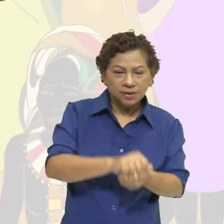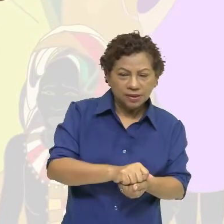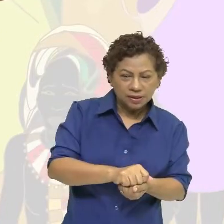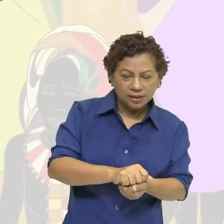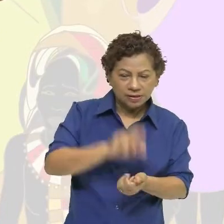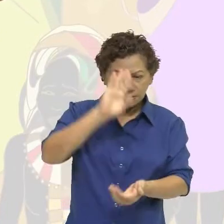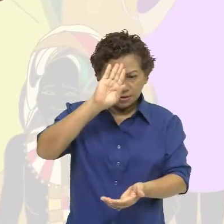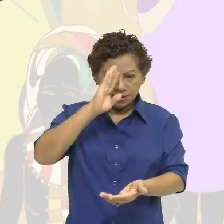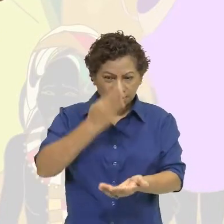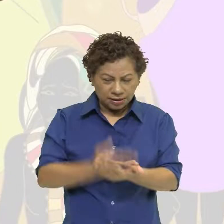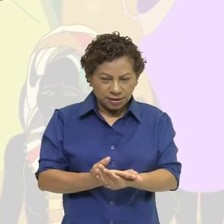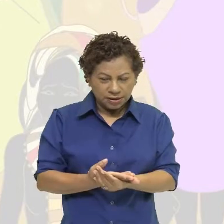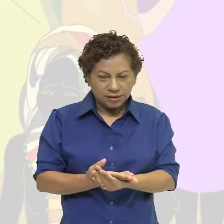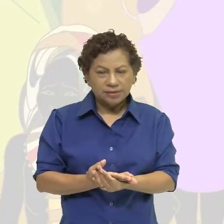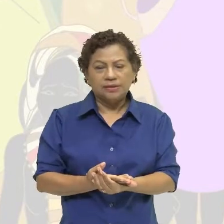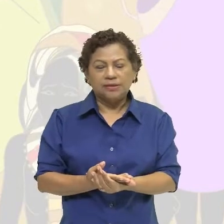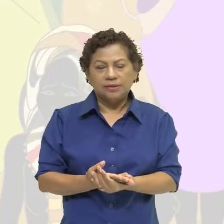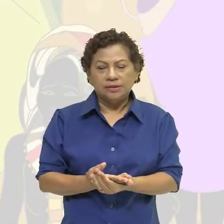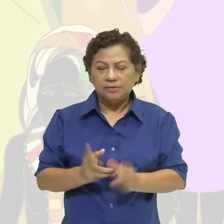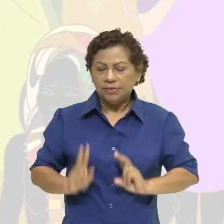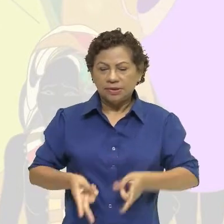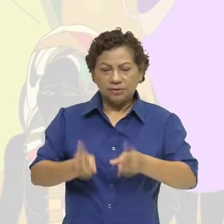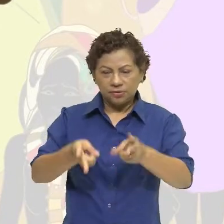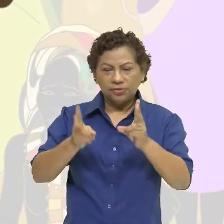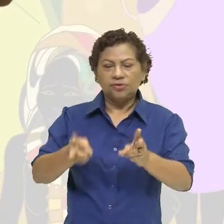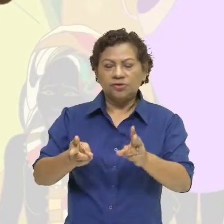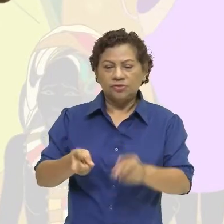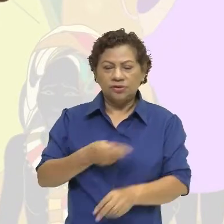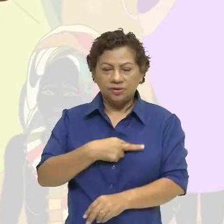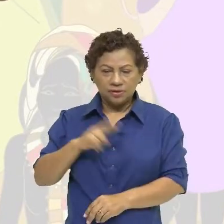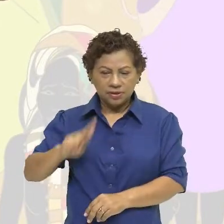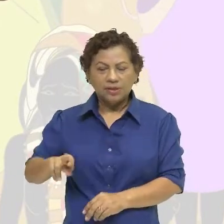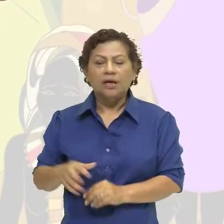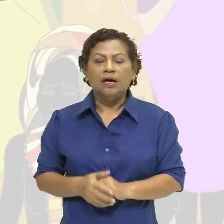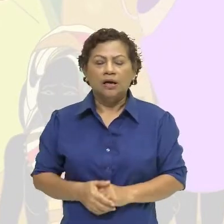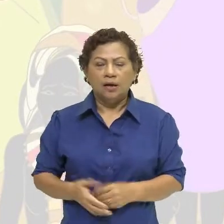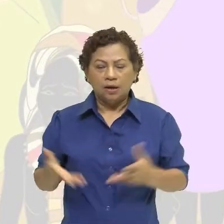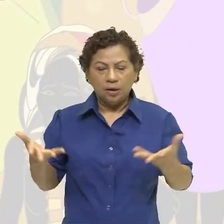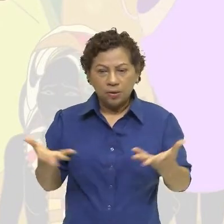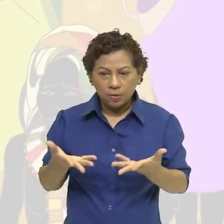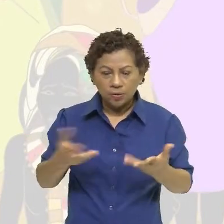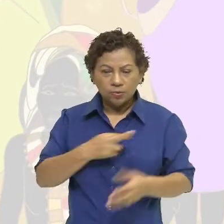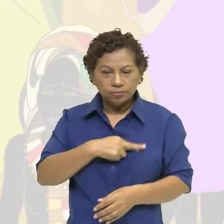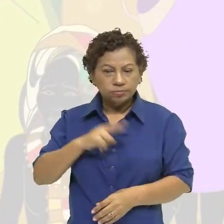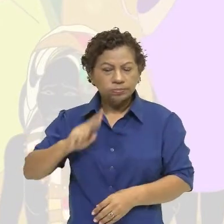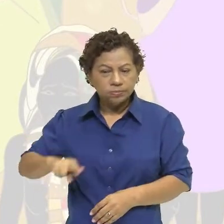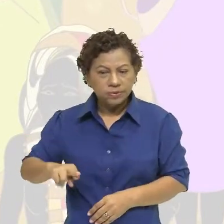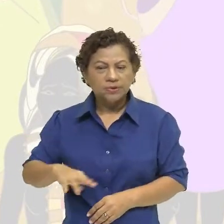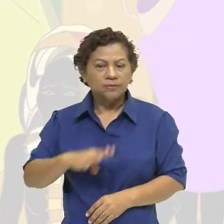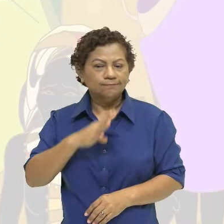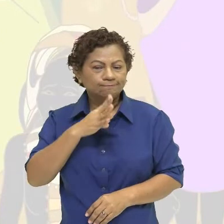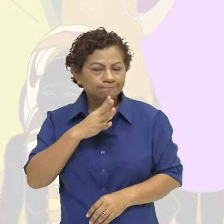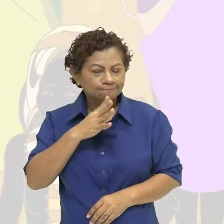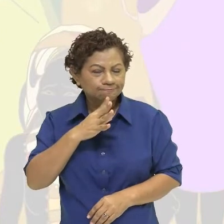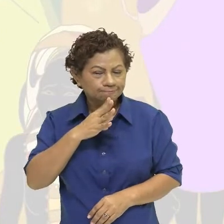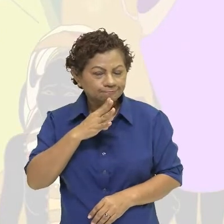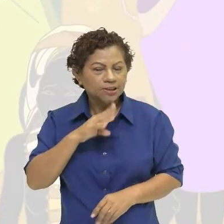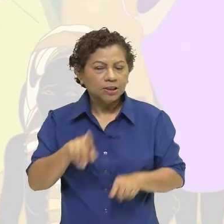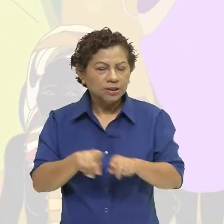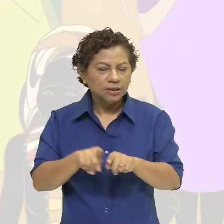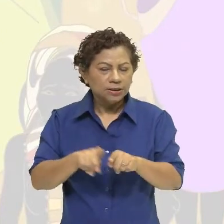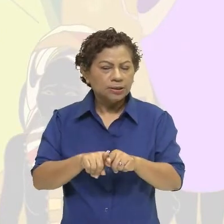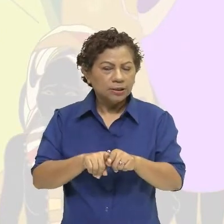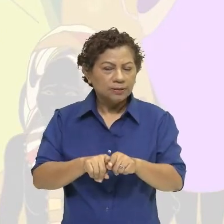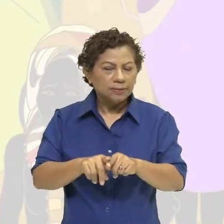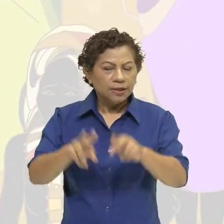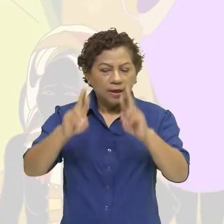para preservar sua tradição. Hoje, sua crença é reconhecida e respeitada,